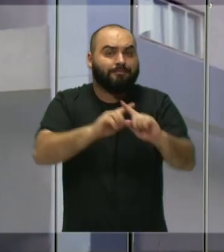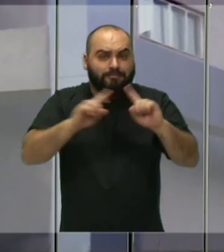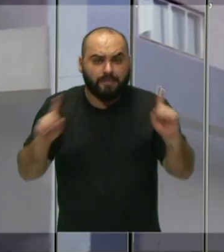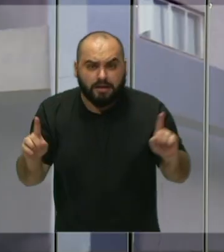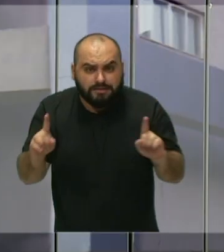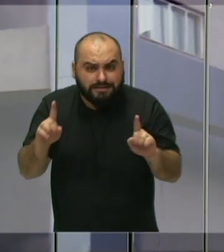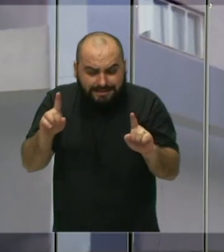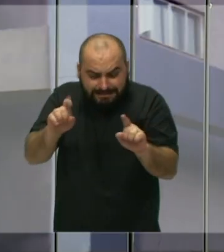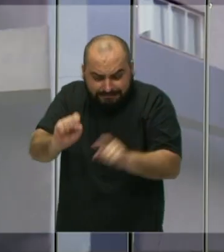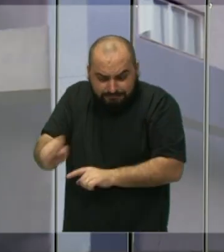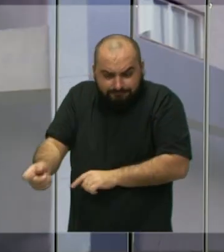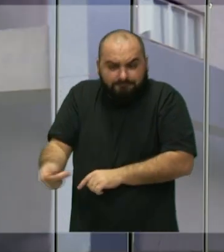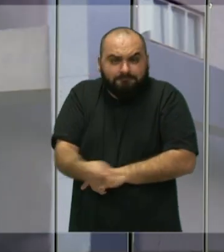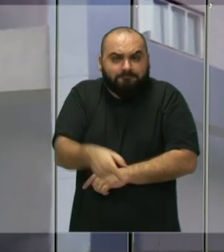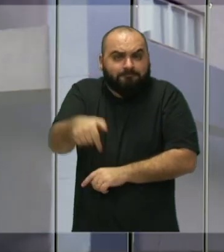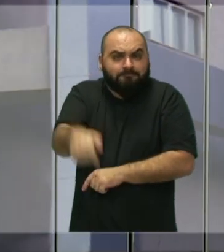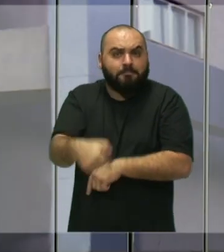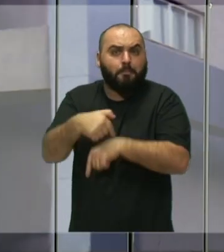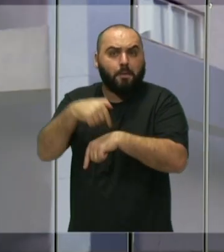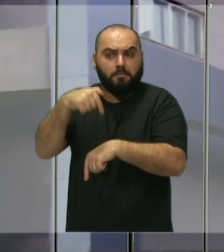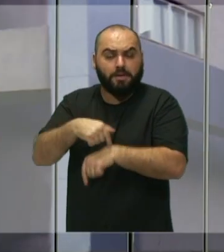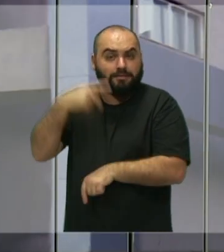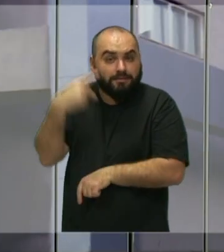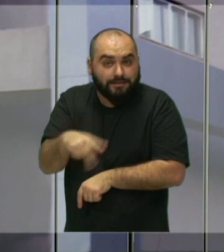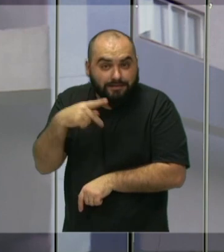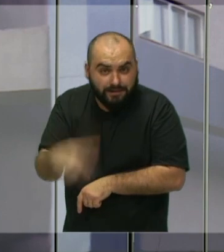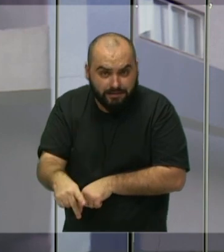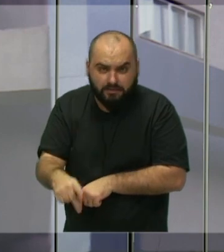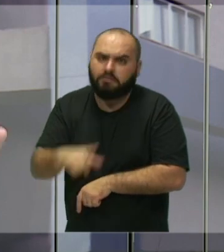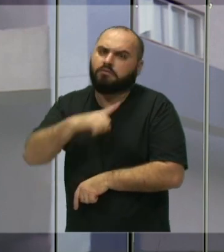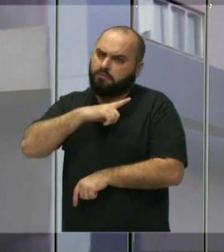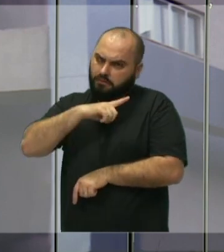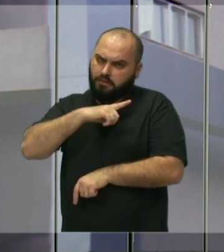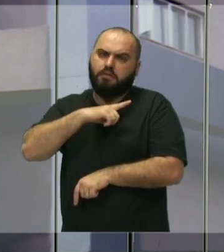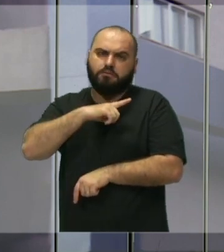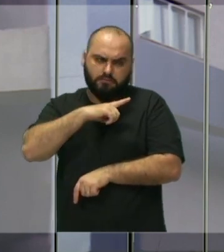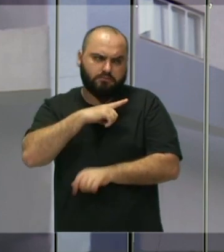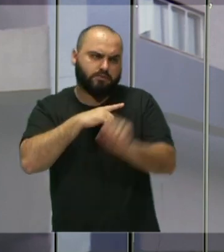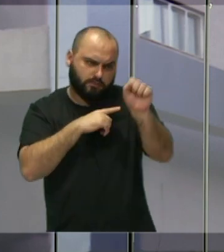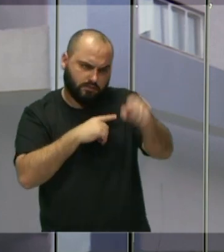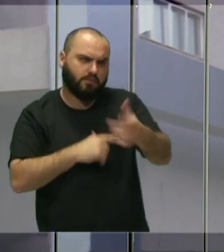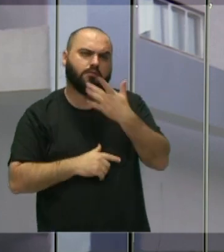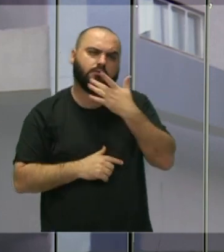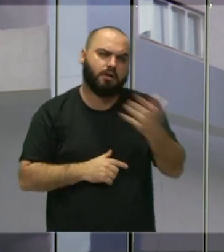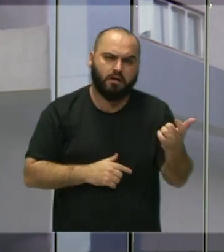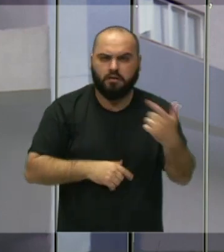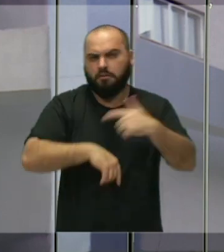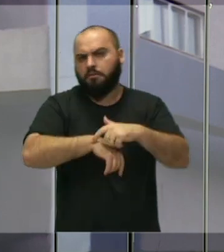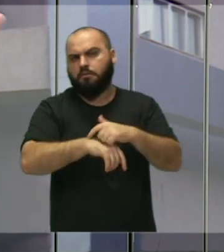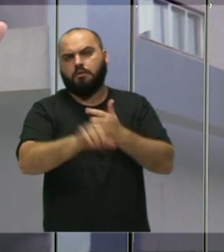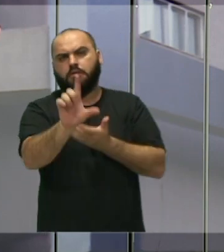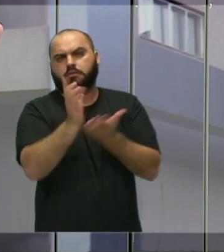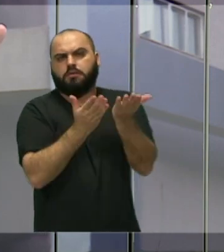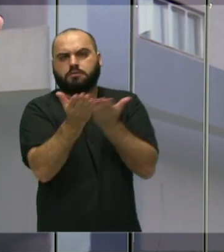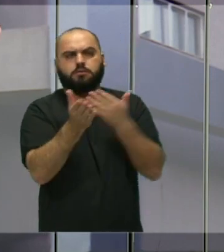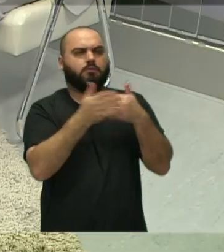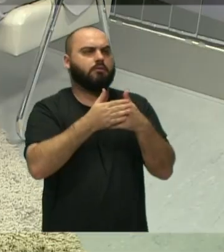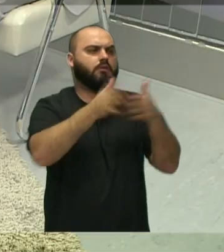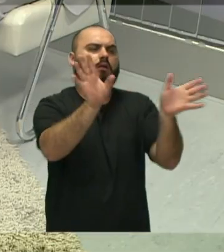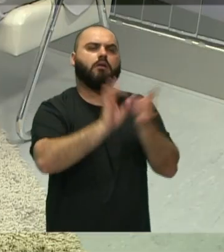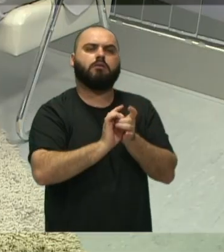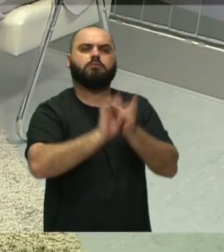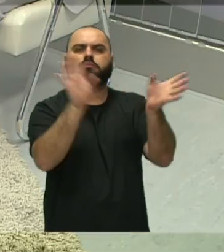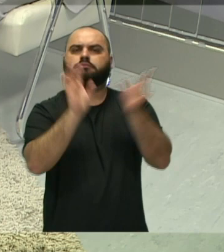se aproveitar de um momento como esse, que trouxe realmente mais facilidades, seja na hora de fazer uma licitação, uma dispensa,